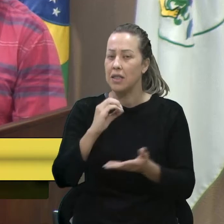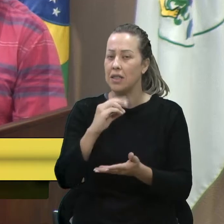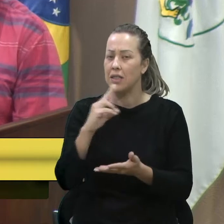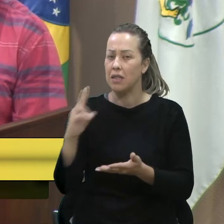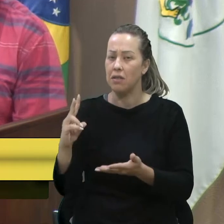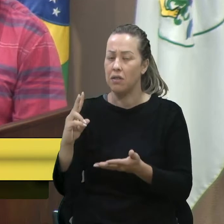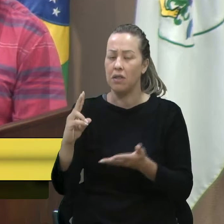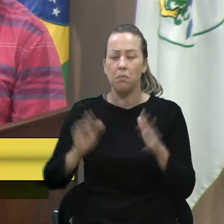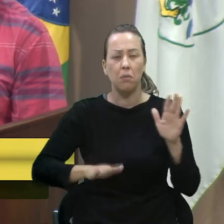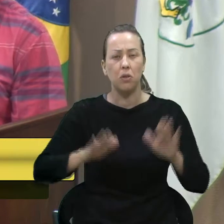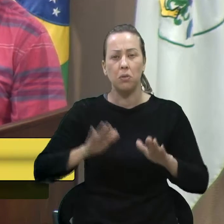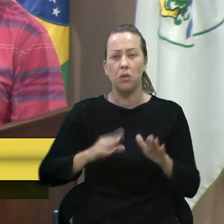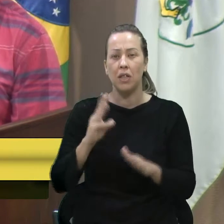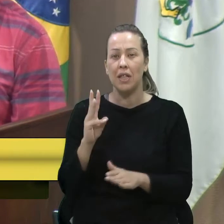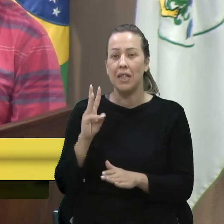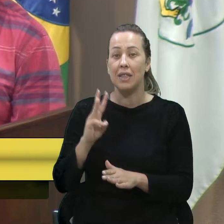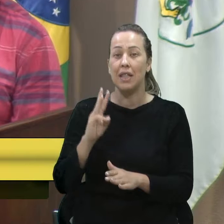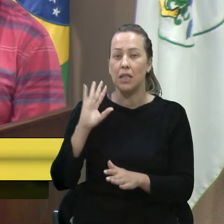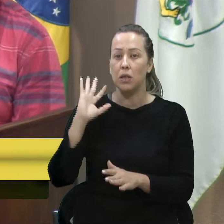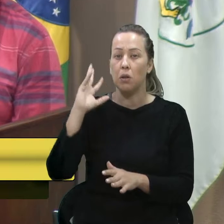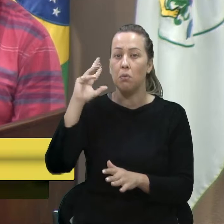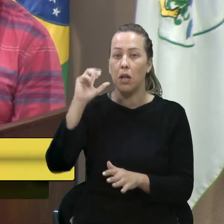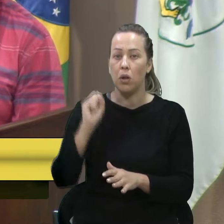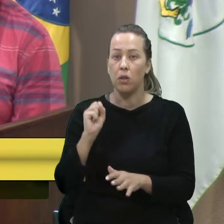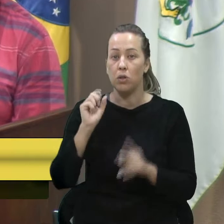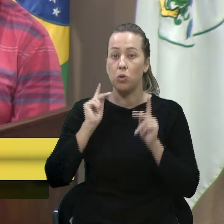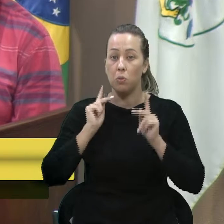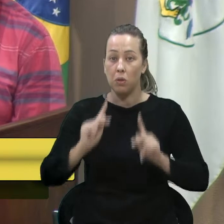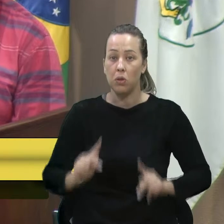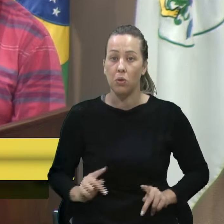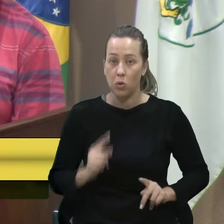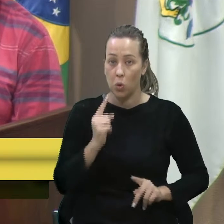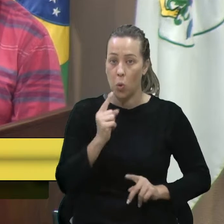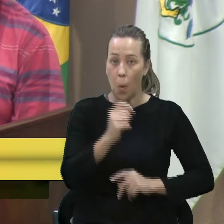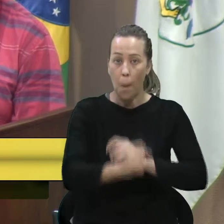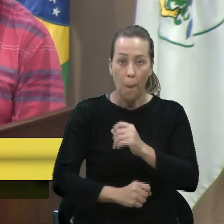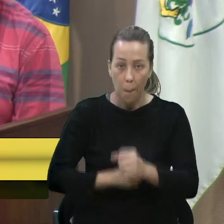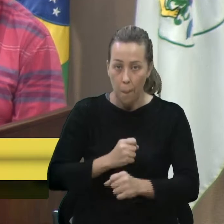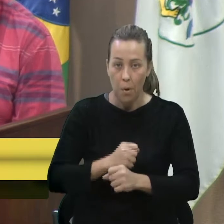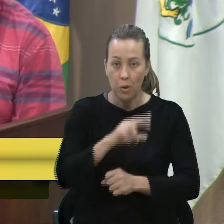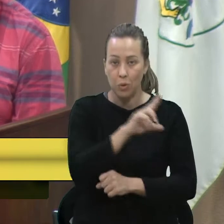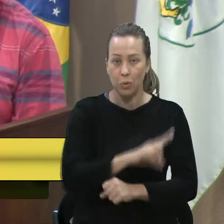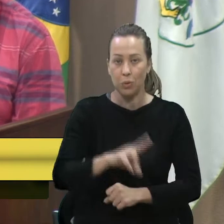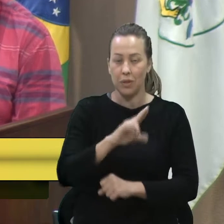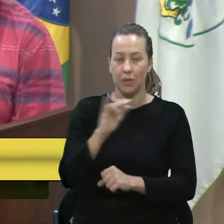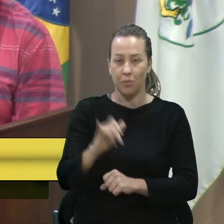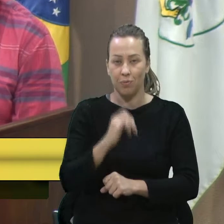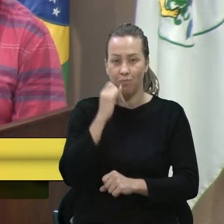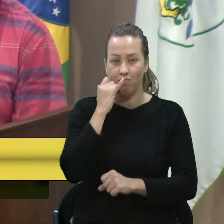atende, em média, 3 milhões de pessoas por ano, através dos seus serviços.